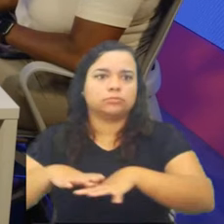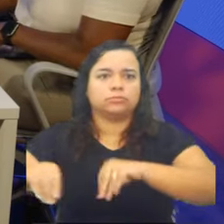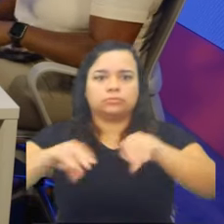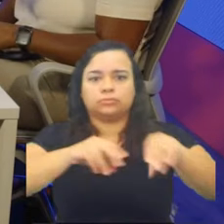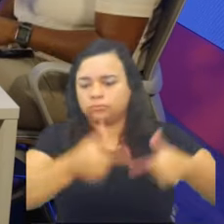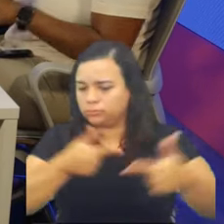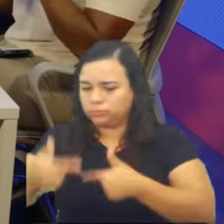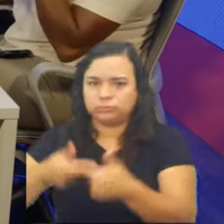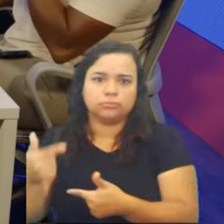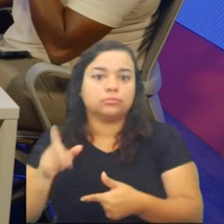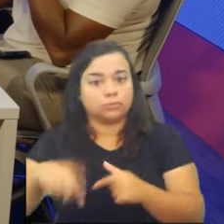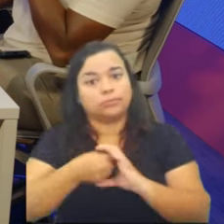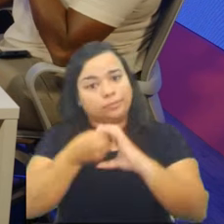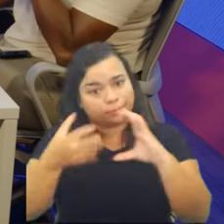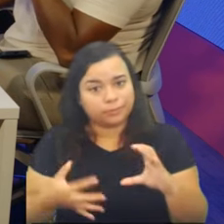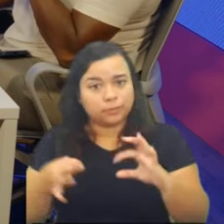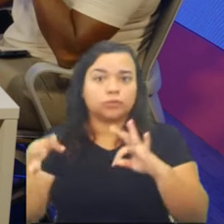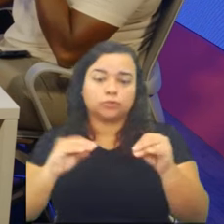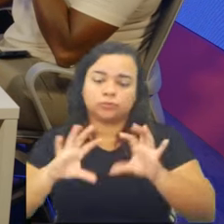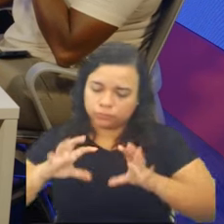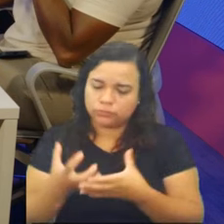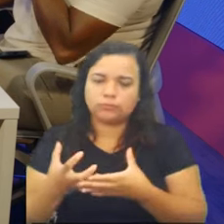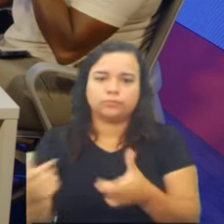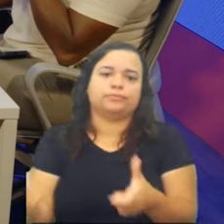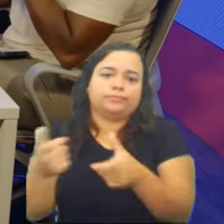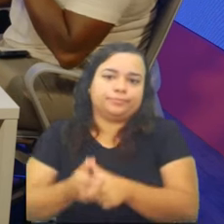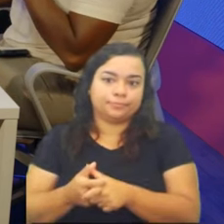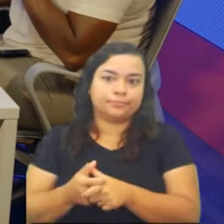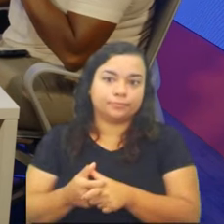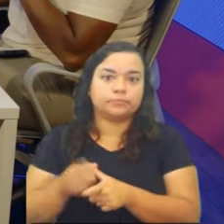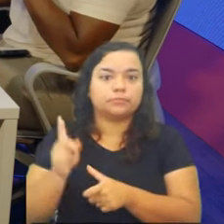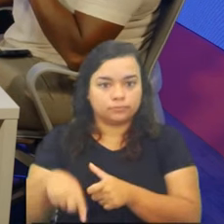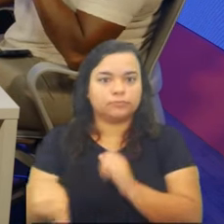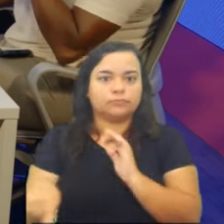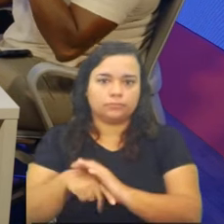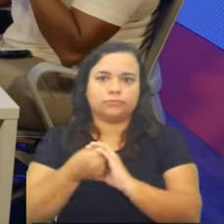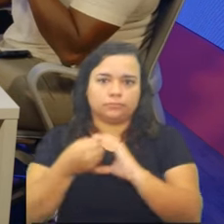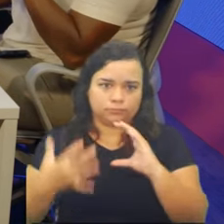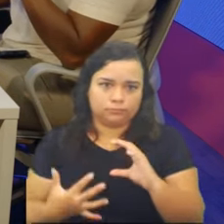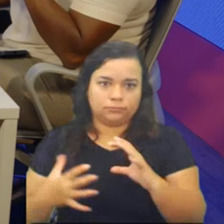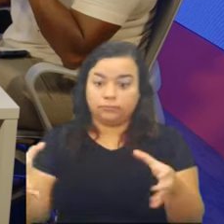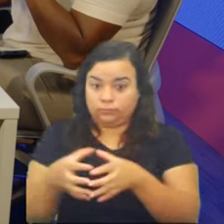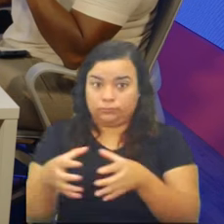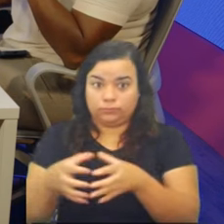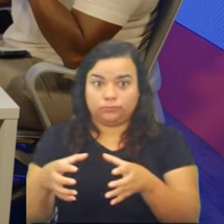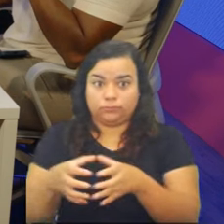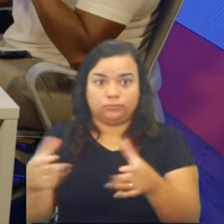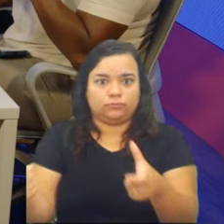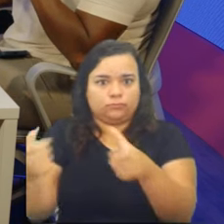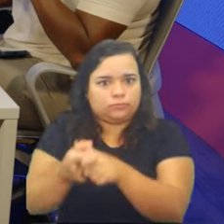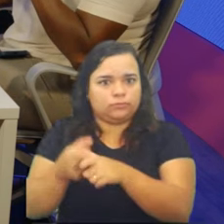Teoricamente e isso é uma característica de todos os grupos minorizados né os grupos minorizados no Brasil